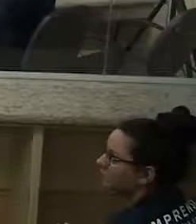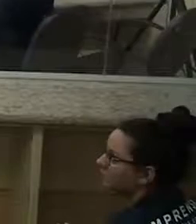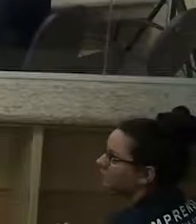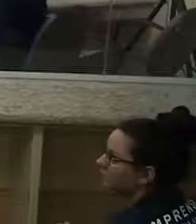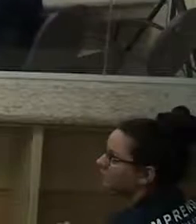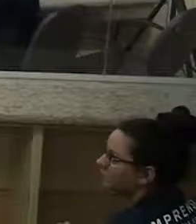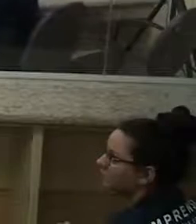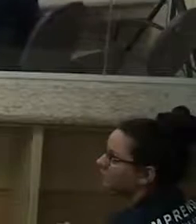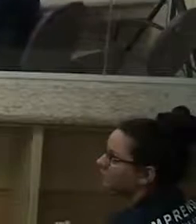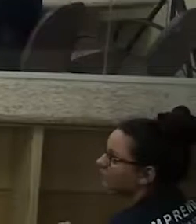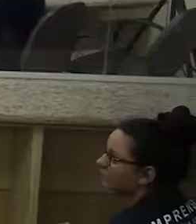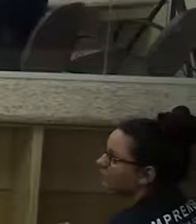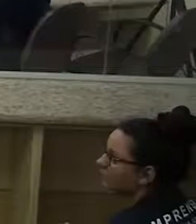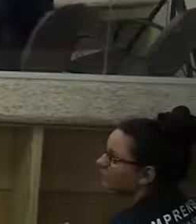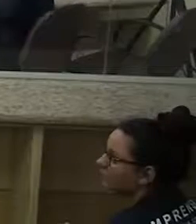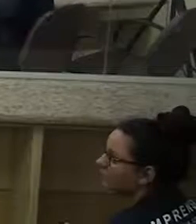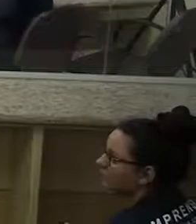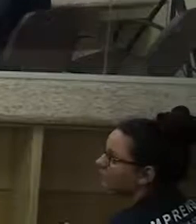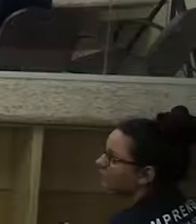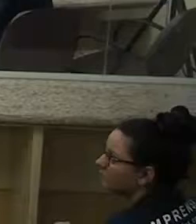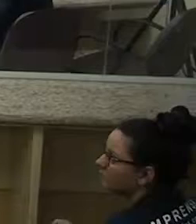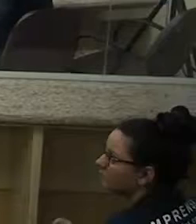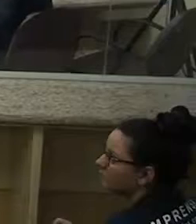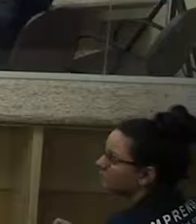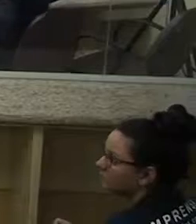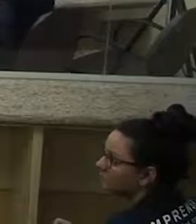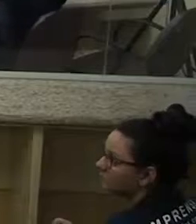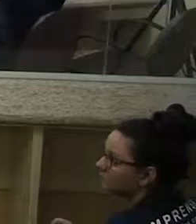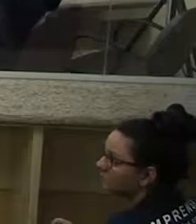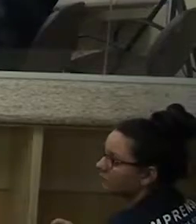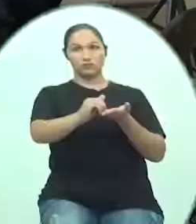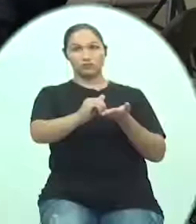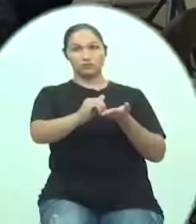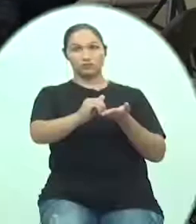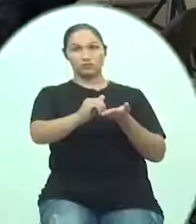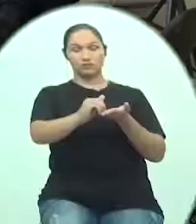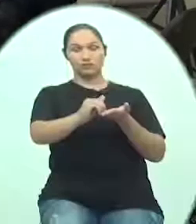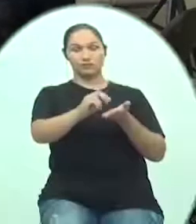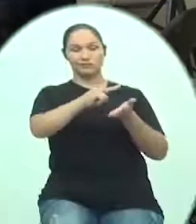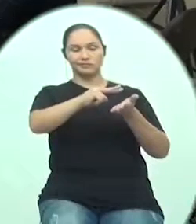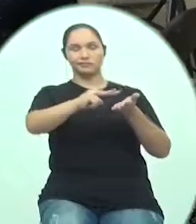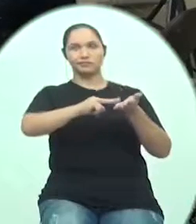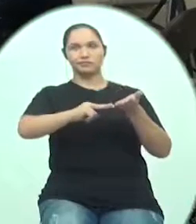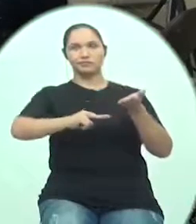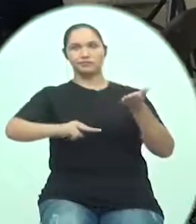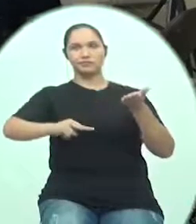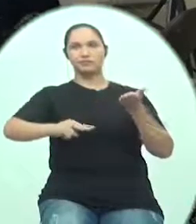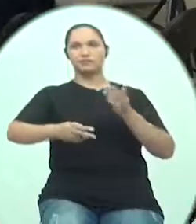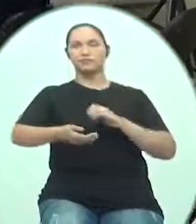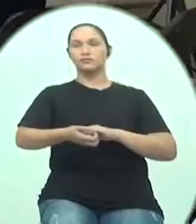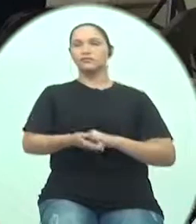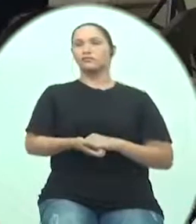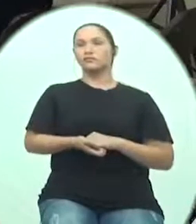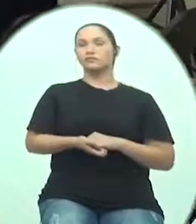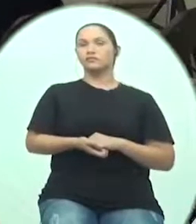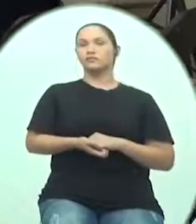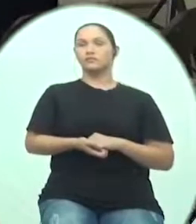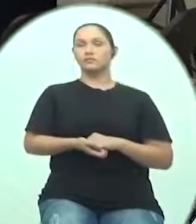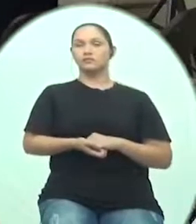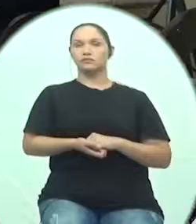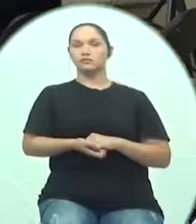só pouquinho solicito ao Senhor secretário para que faça a leitura da matéria excelentíssimo